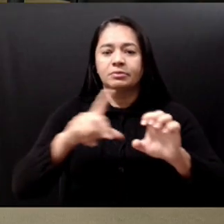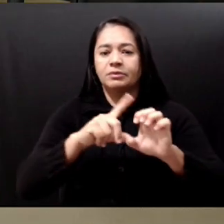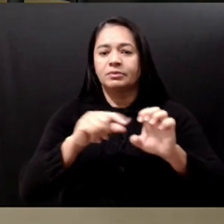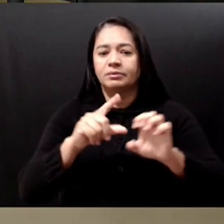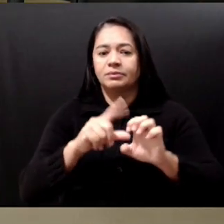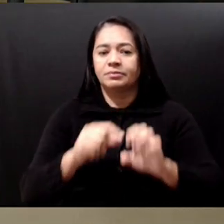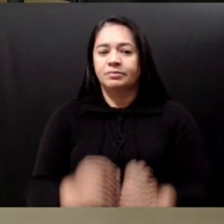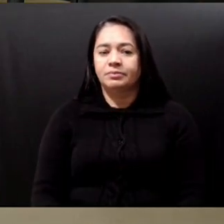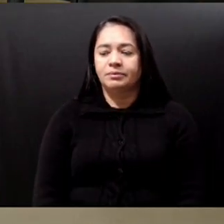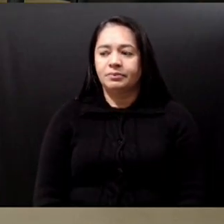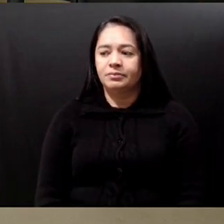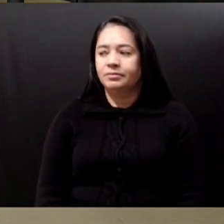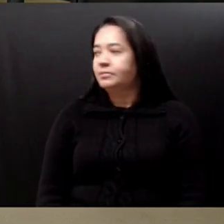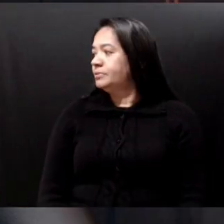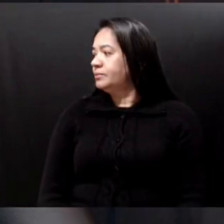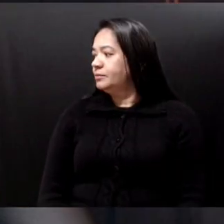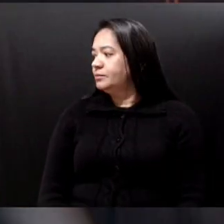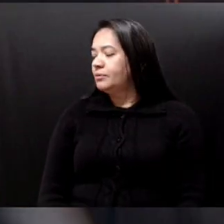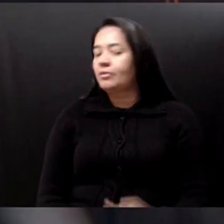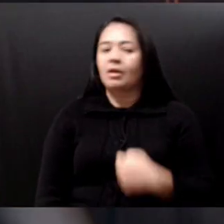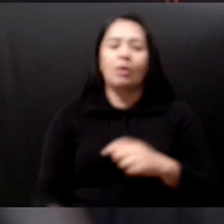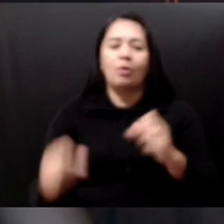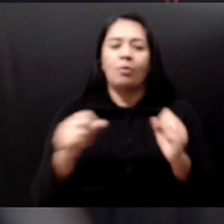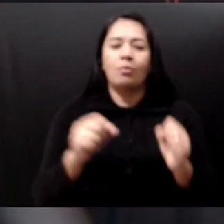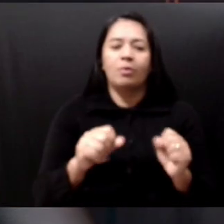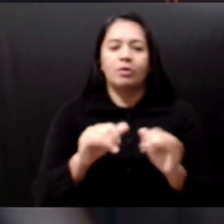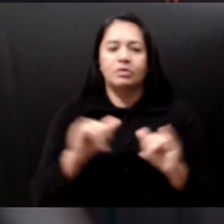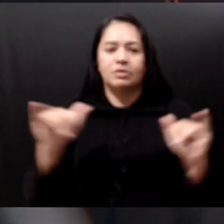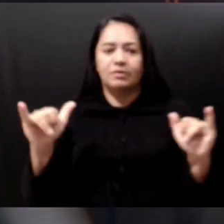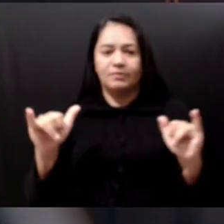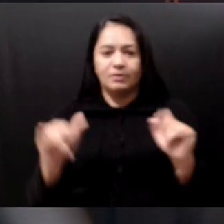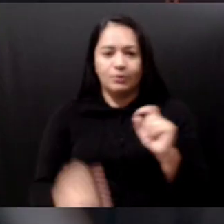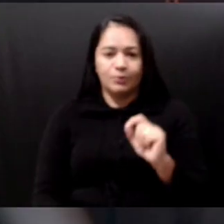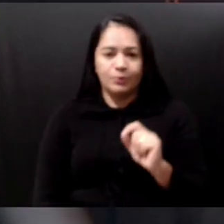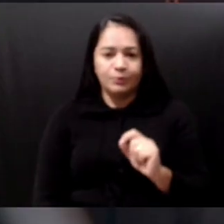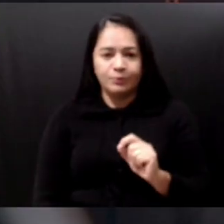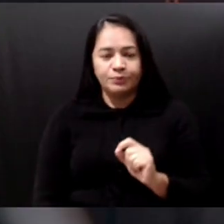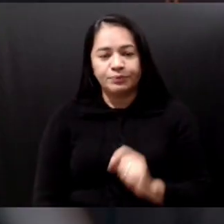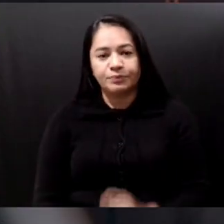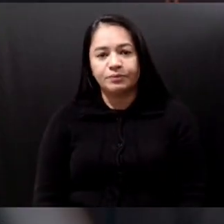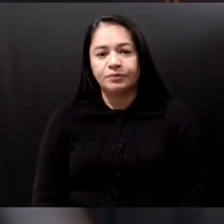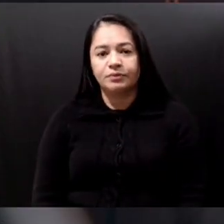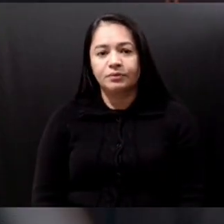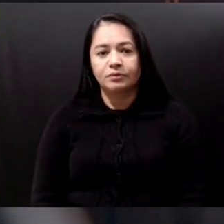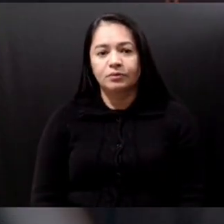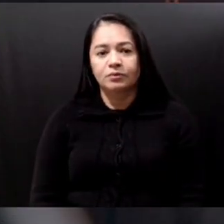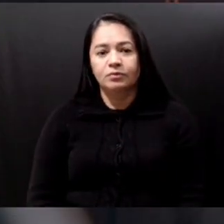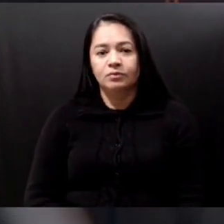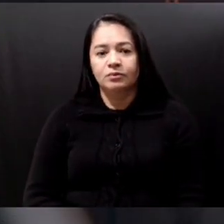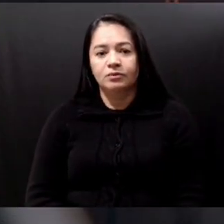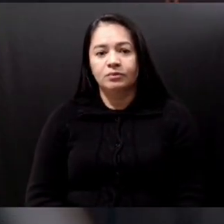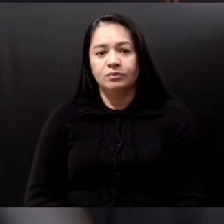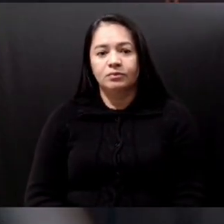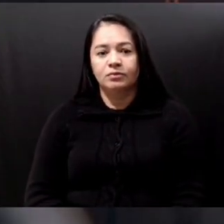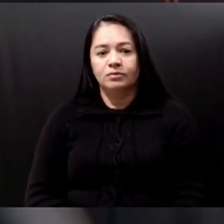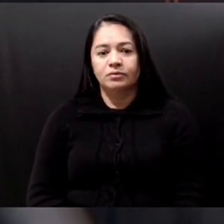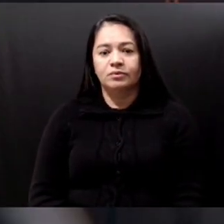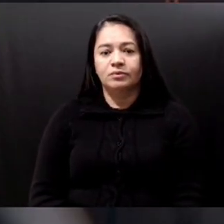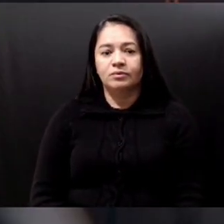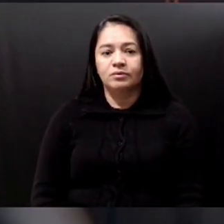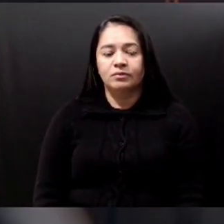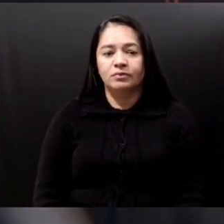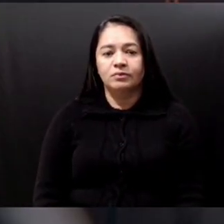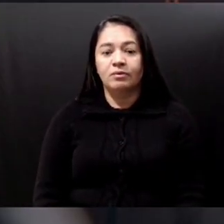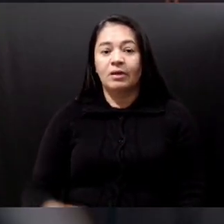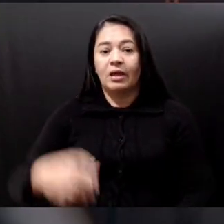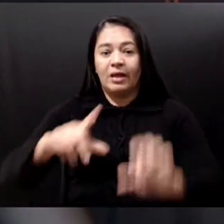O que eu posso dizer e afirmar a você é que o empreender, para minimizar a